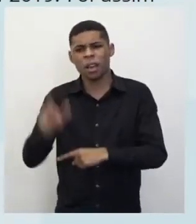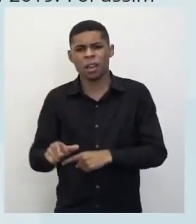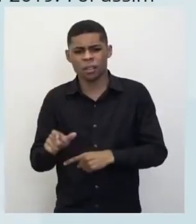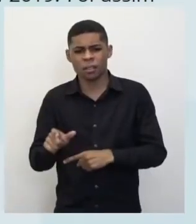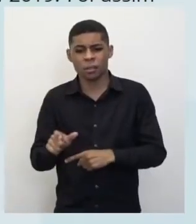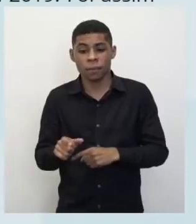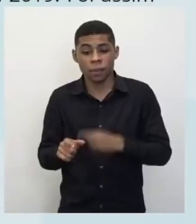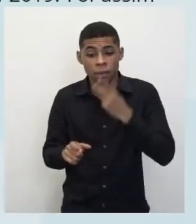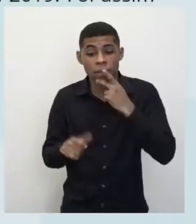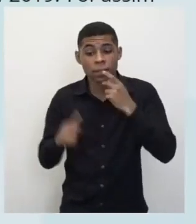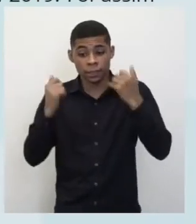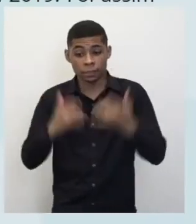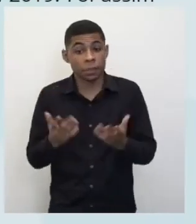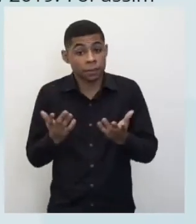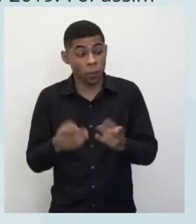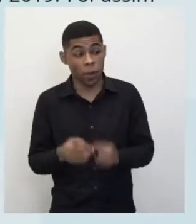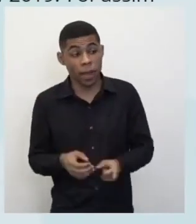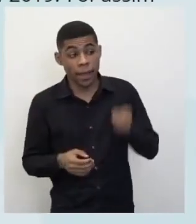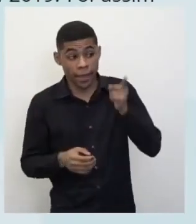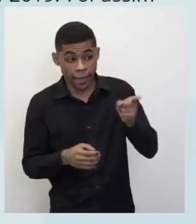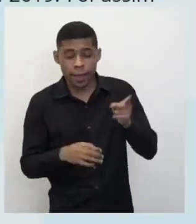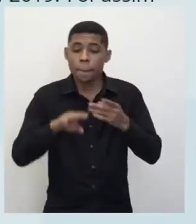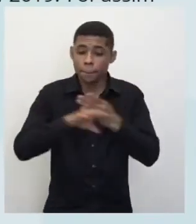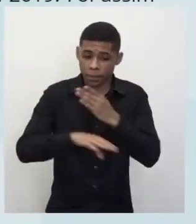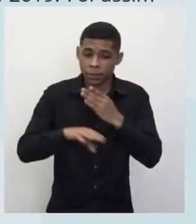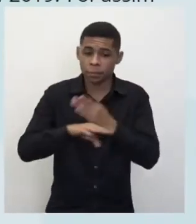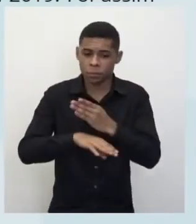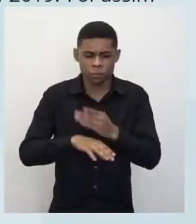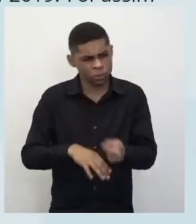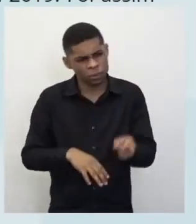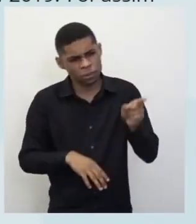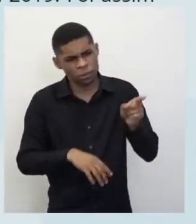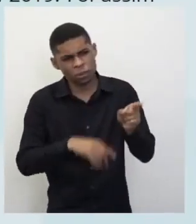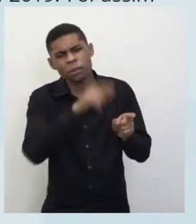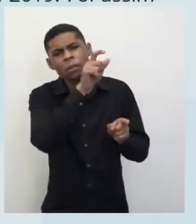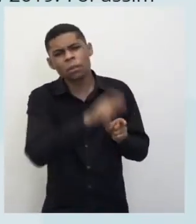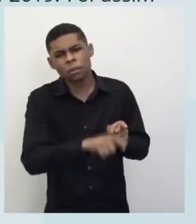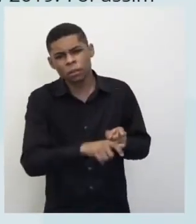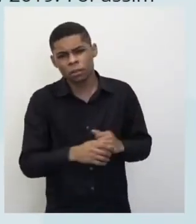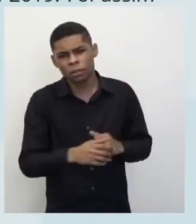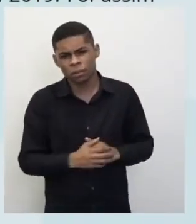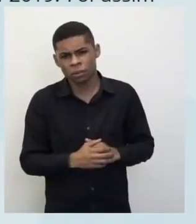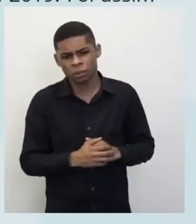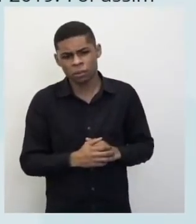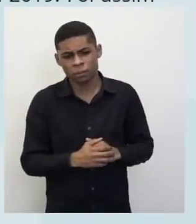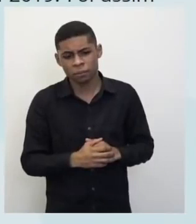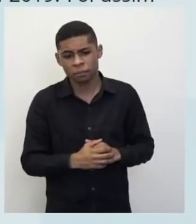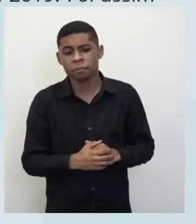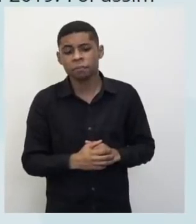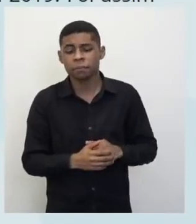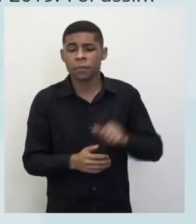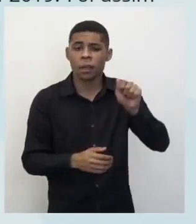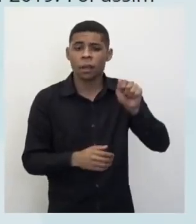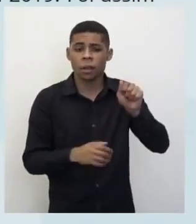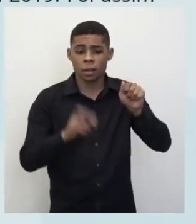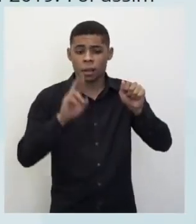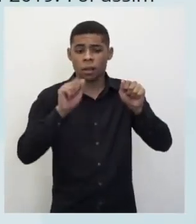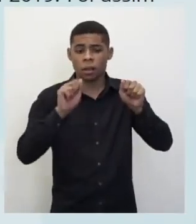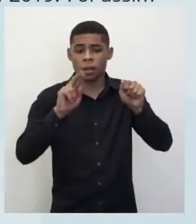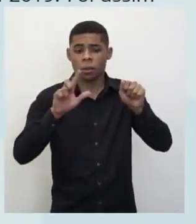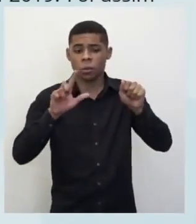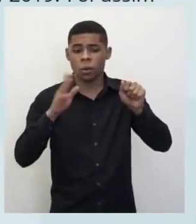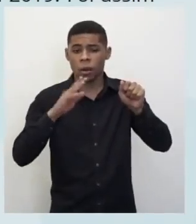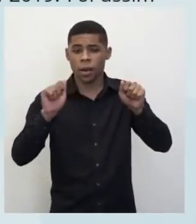pessoal ele, destaque no texto, refere-se a... Nós já falamos também desse assunto. Vamos lá. Letra A, letra B ou